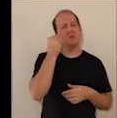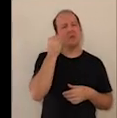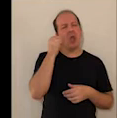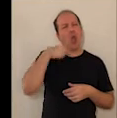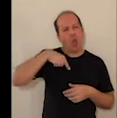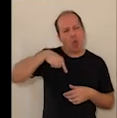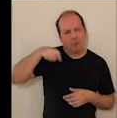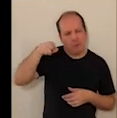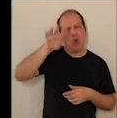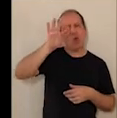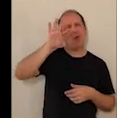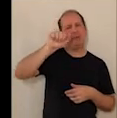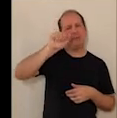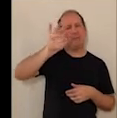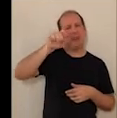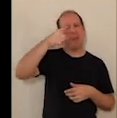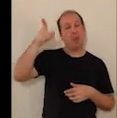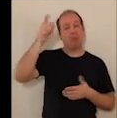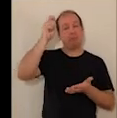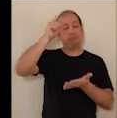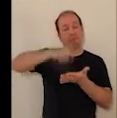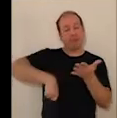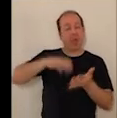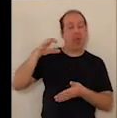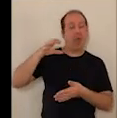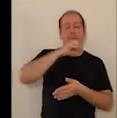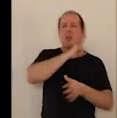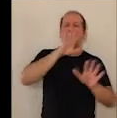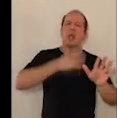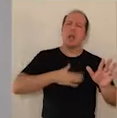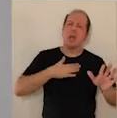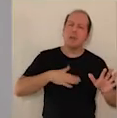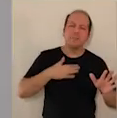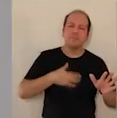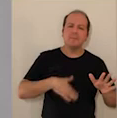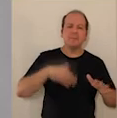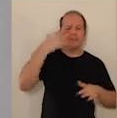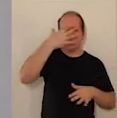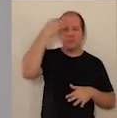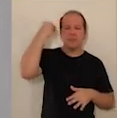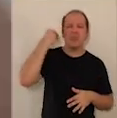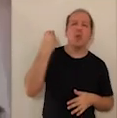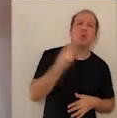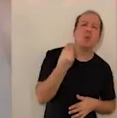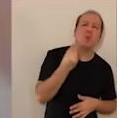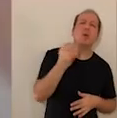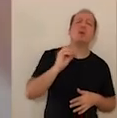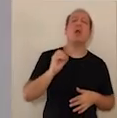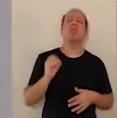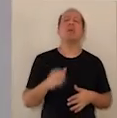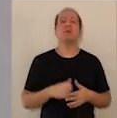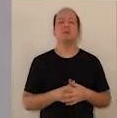ao tabelião providenciar tudo. Não, pera. Senhor, não está esquecendo de nada?